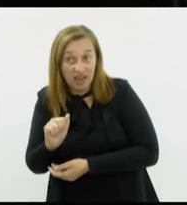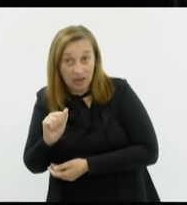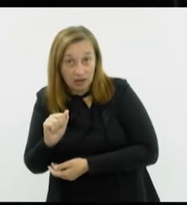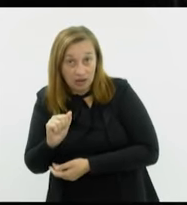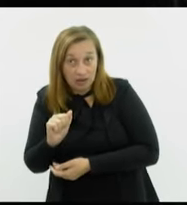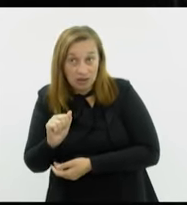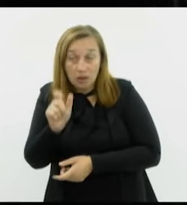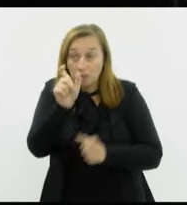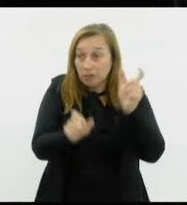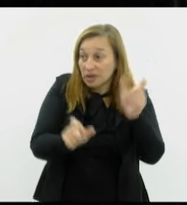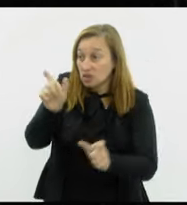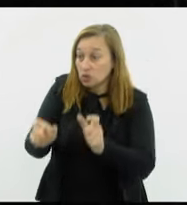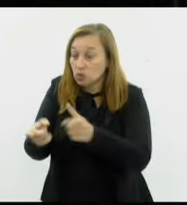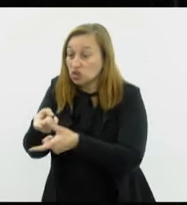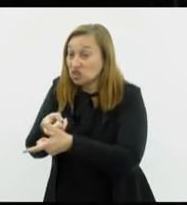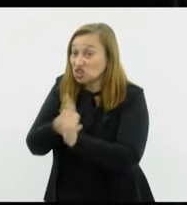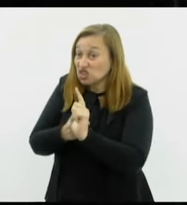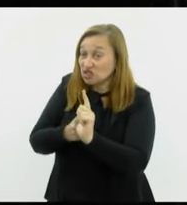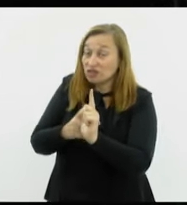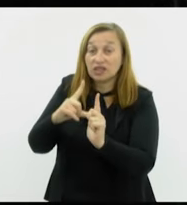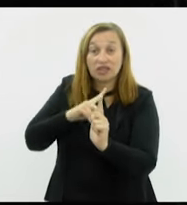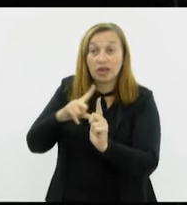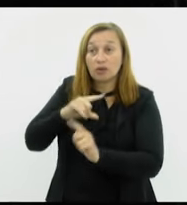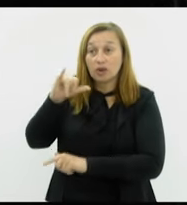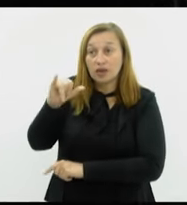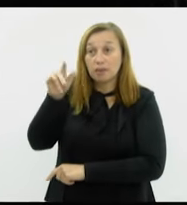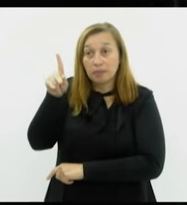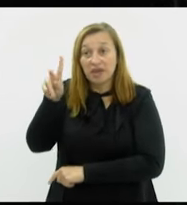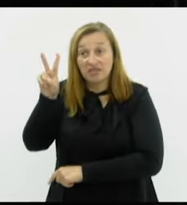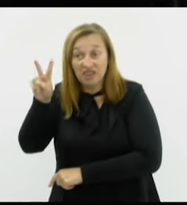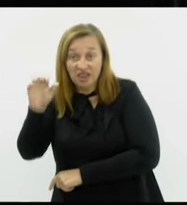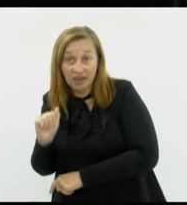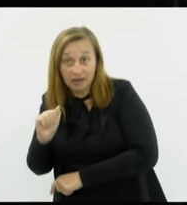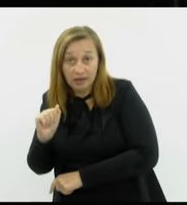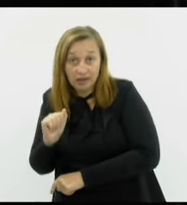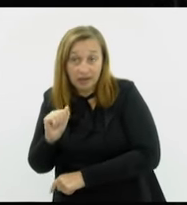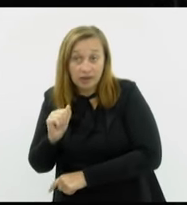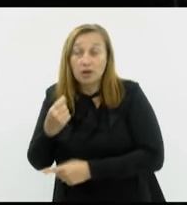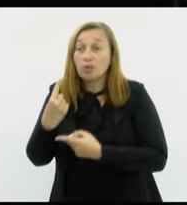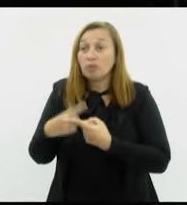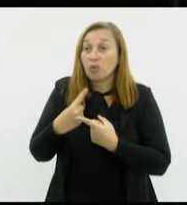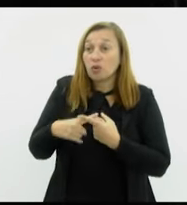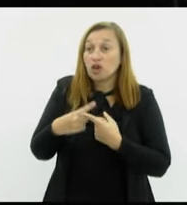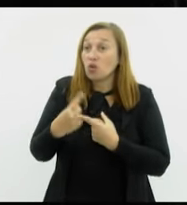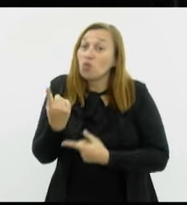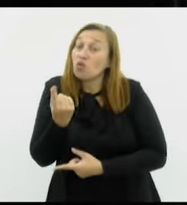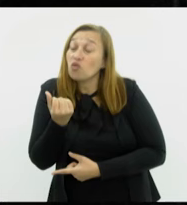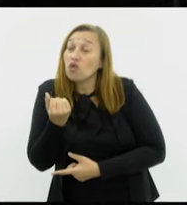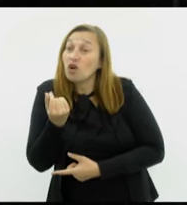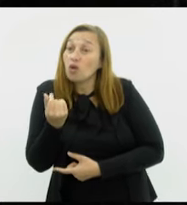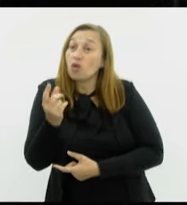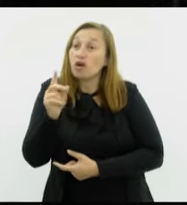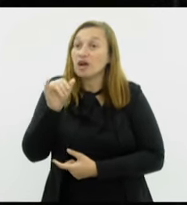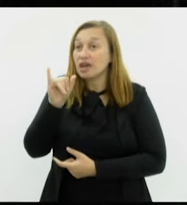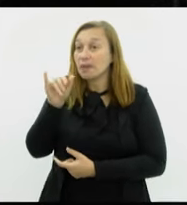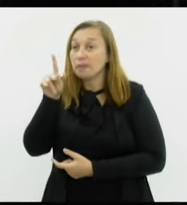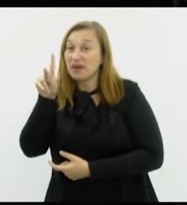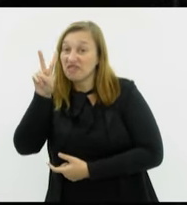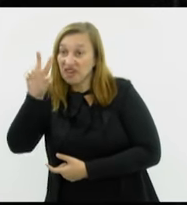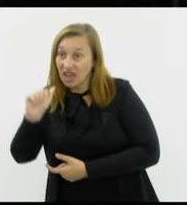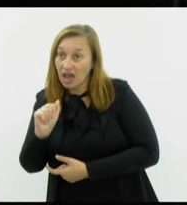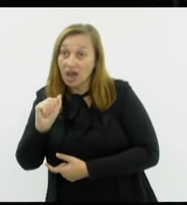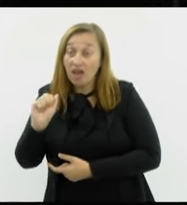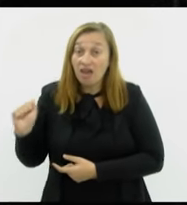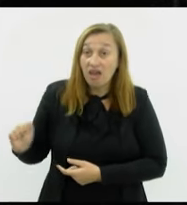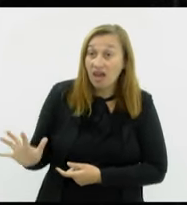de pessoas devendo o IPVA. Porque a nossa alíquota de IPVA é, cara,